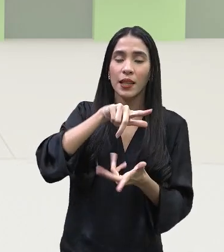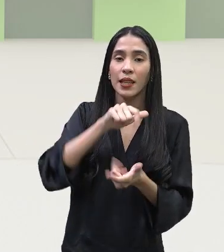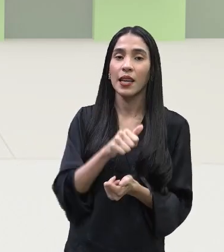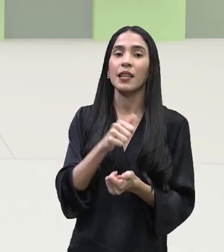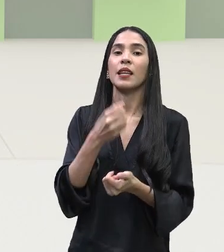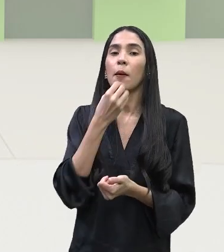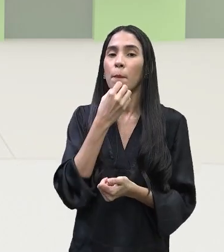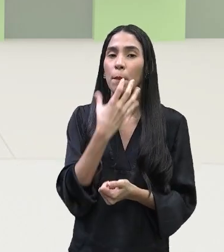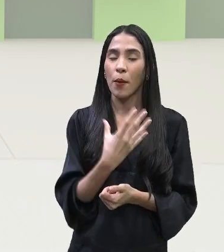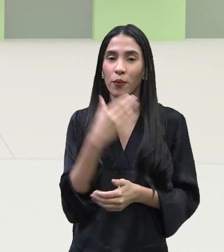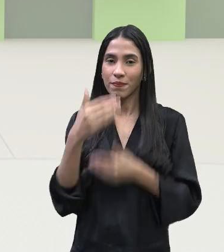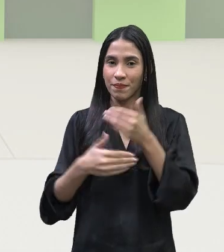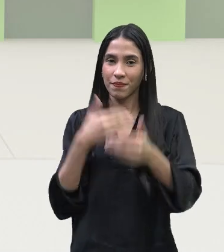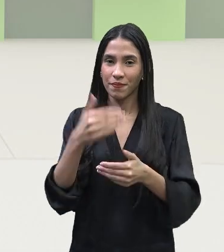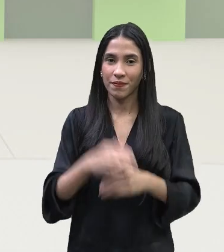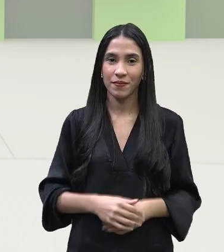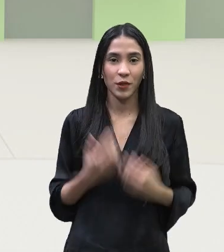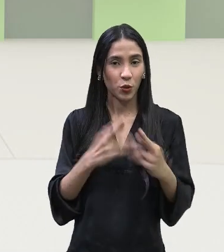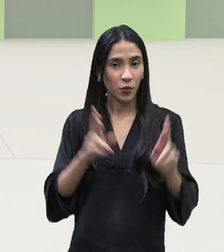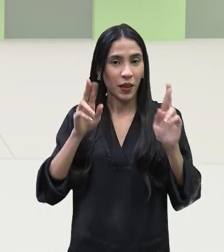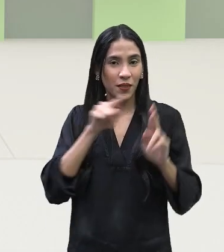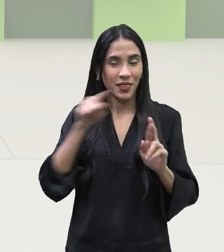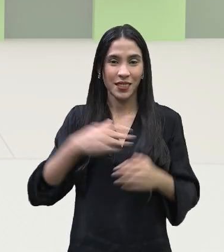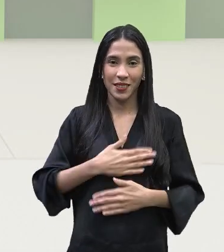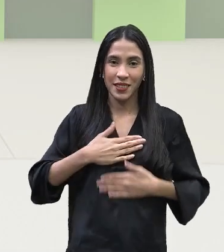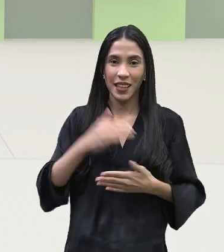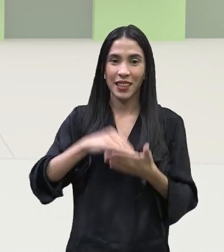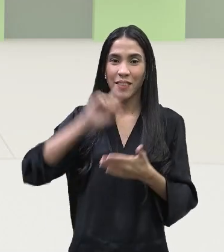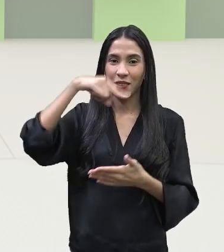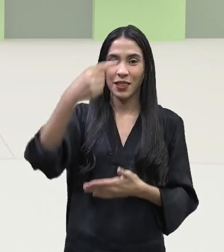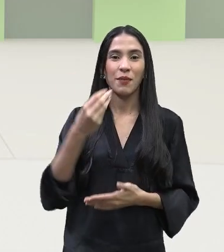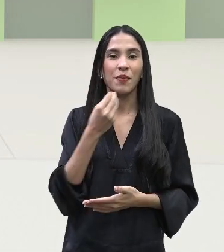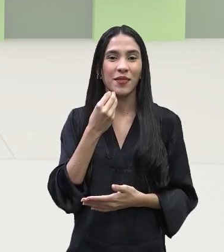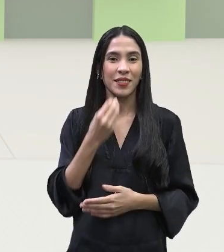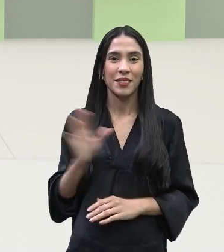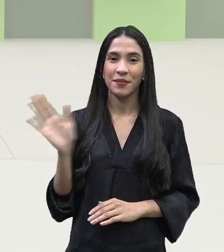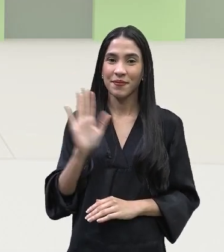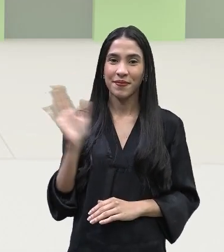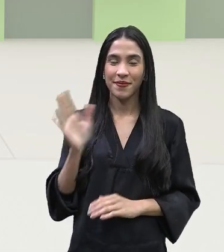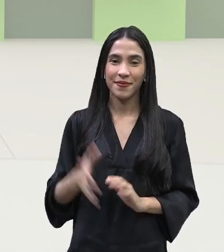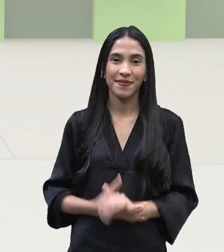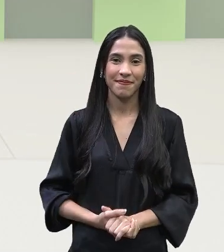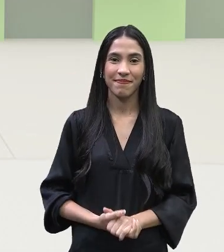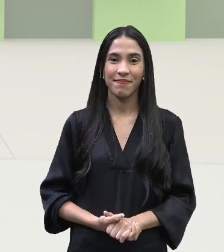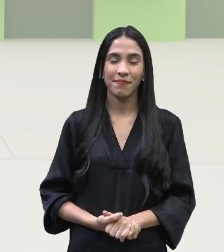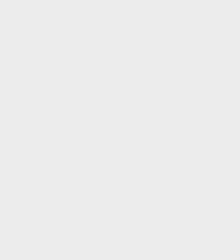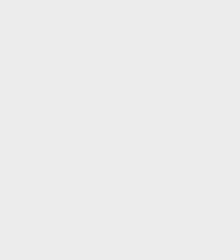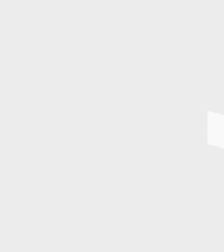saudável daqui para frente também. Espero que vocês tenham gostado. Até uma próxima oportunidade. Tchau, tchau!